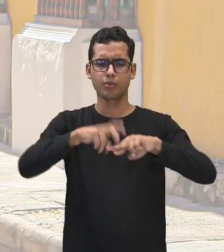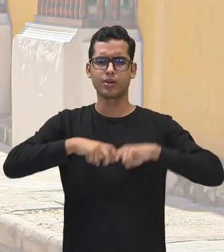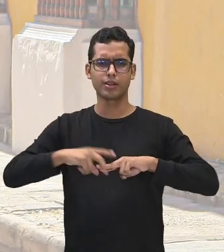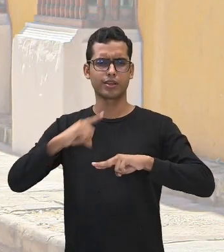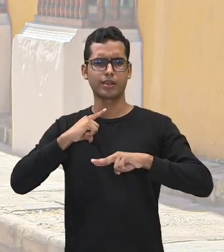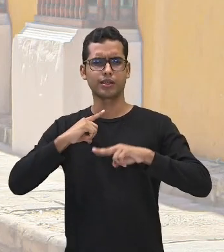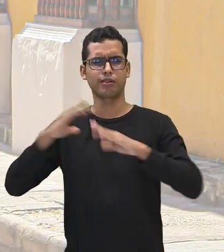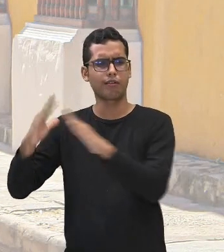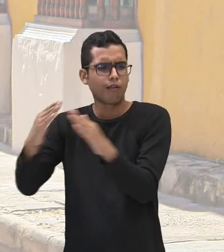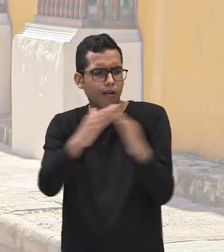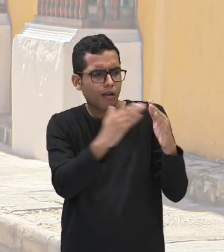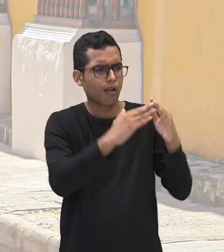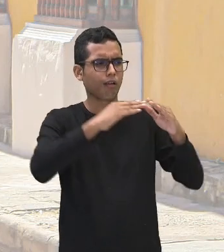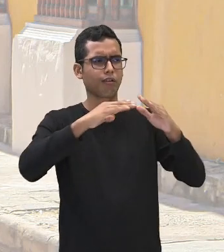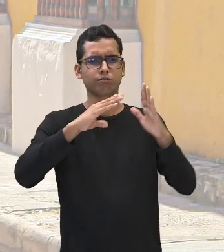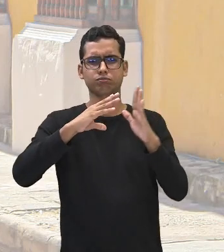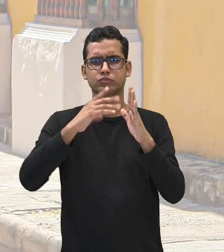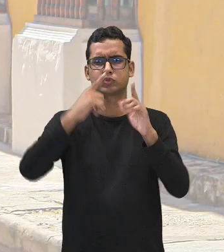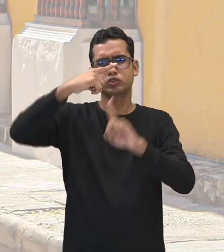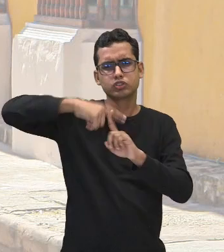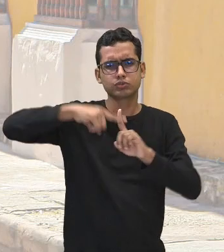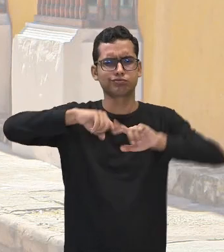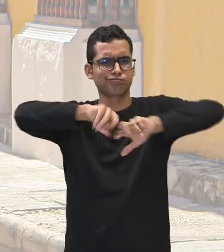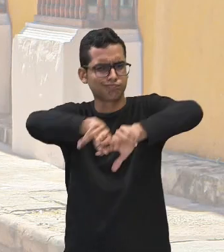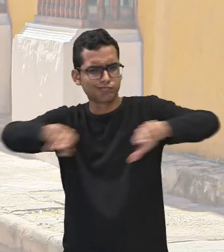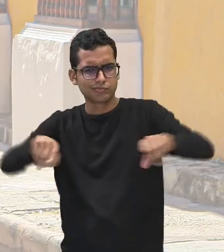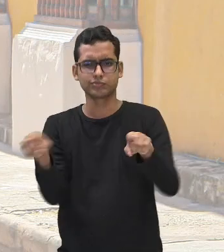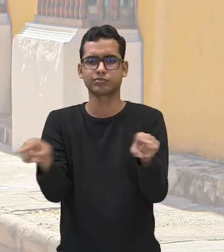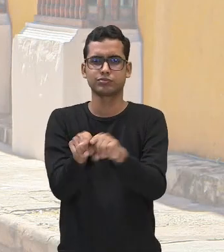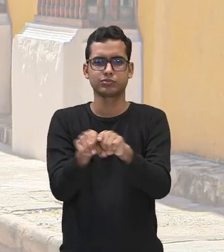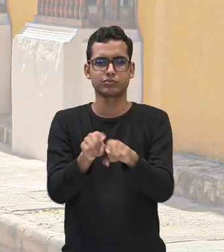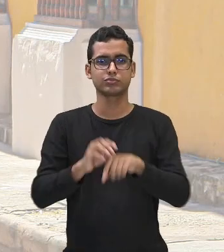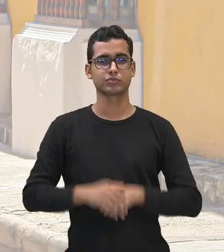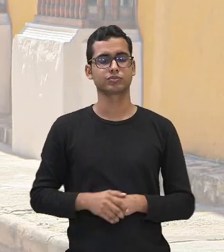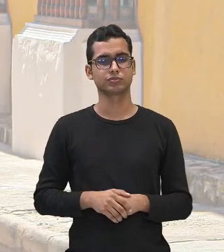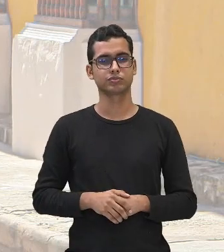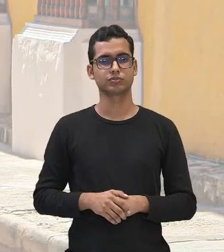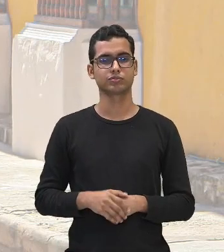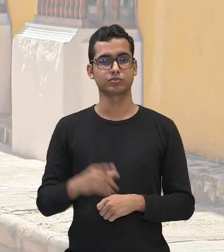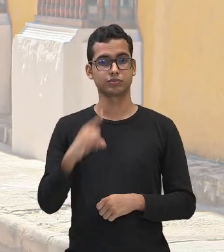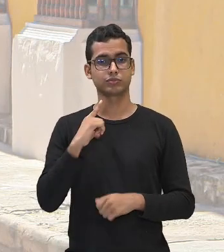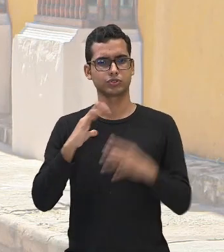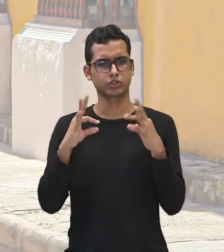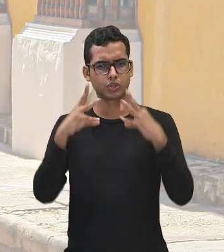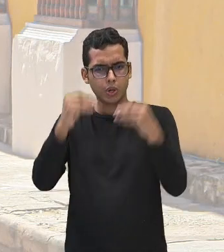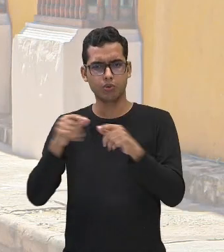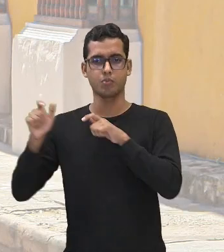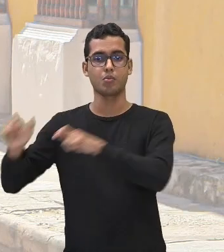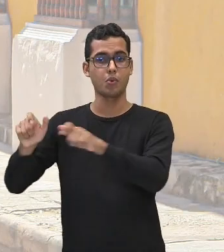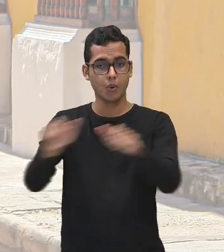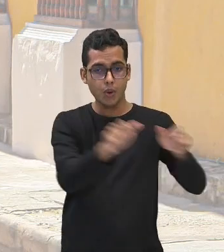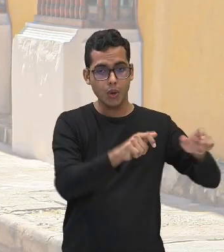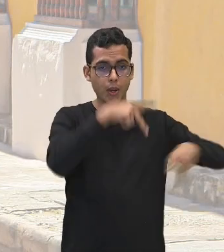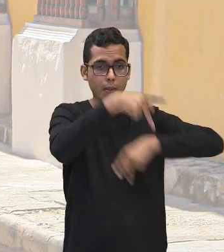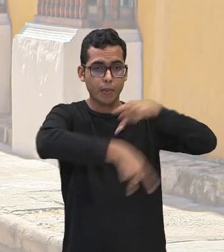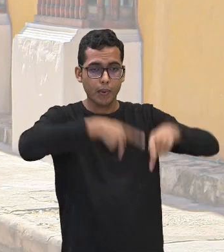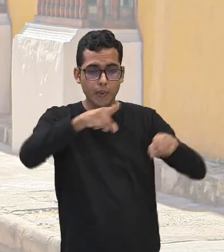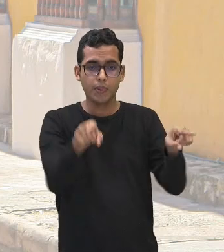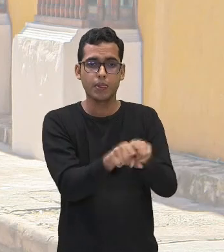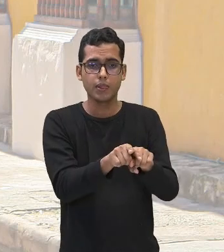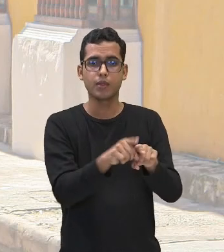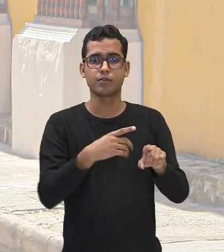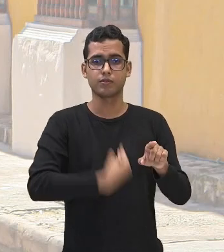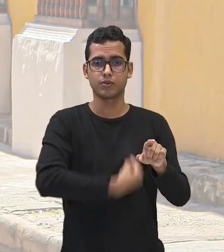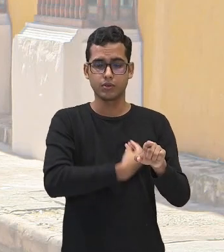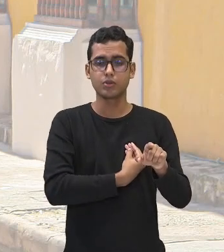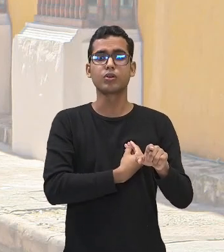que há vários tipos de moradia? Né? Então, em todas as cidades, a população está dividida